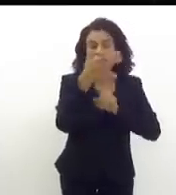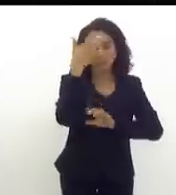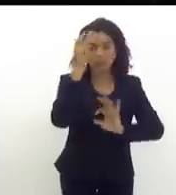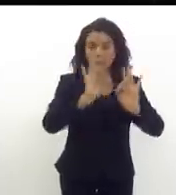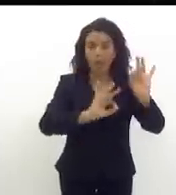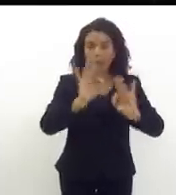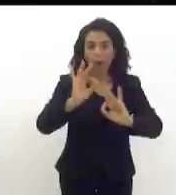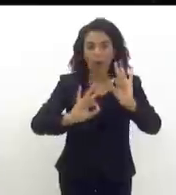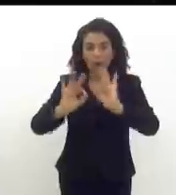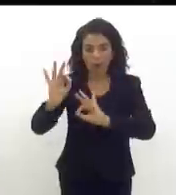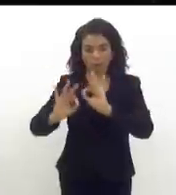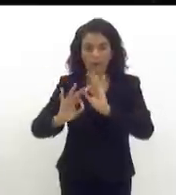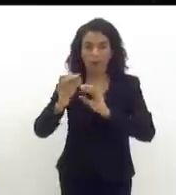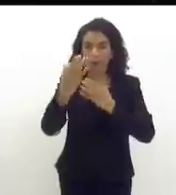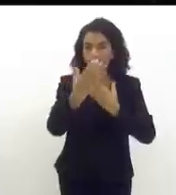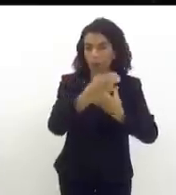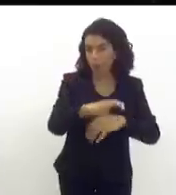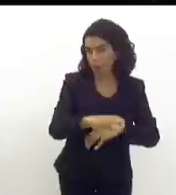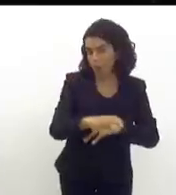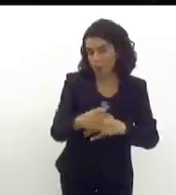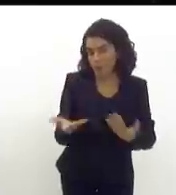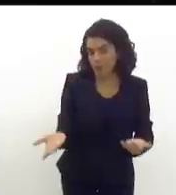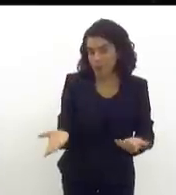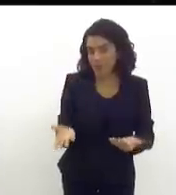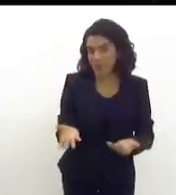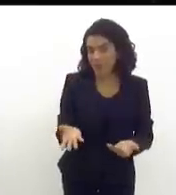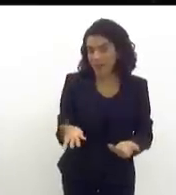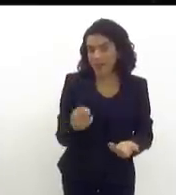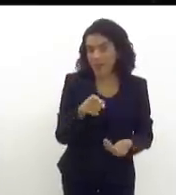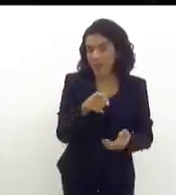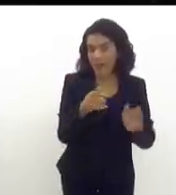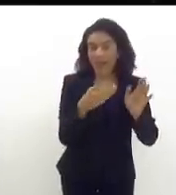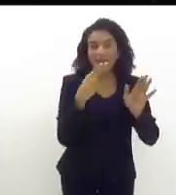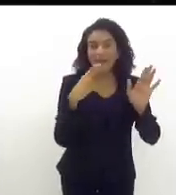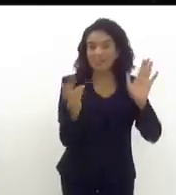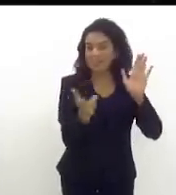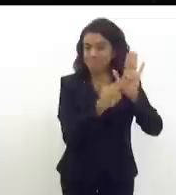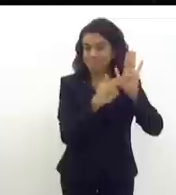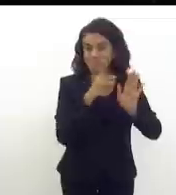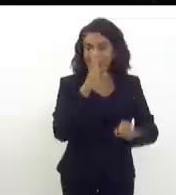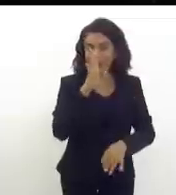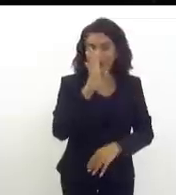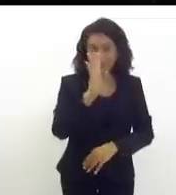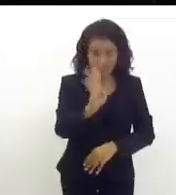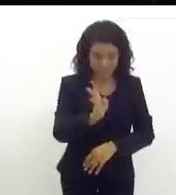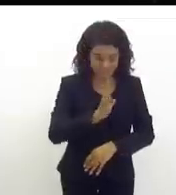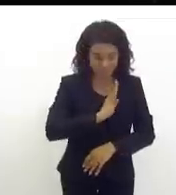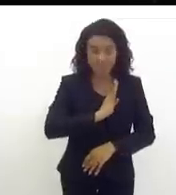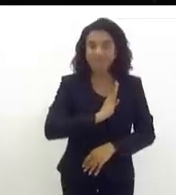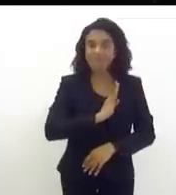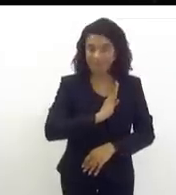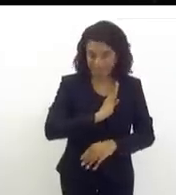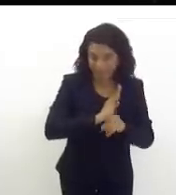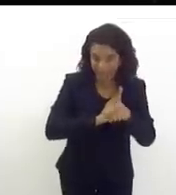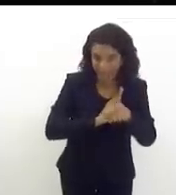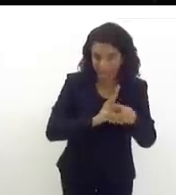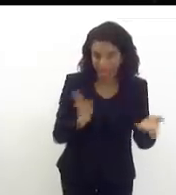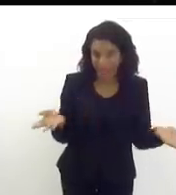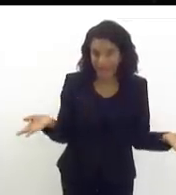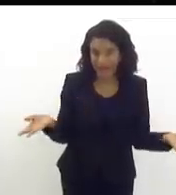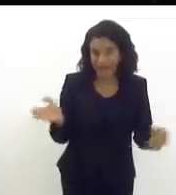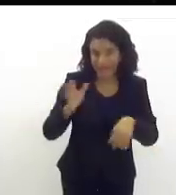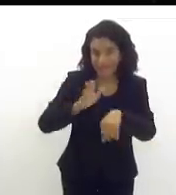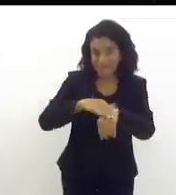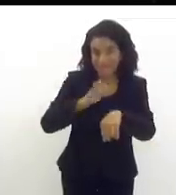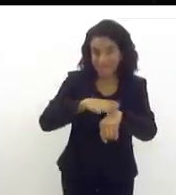público Então ela tá se atestando Em competência para elaborar um concurso público é isso